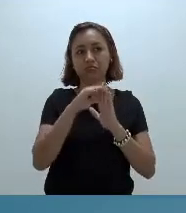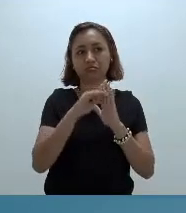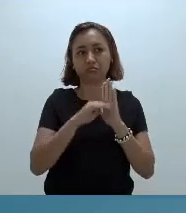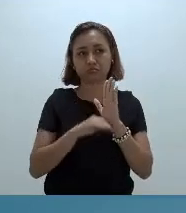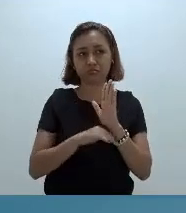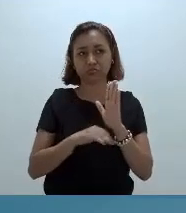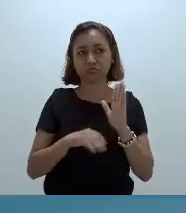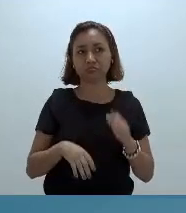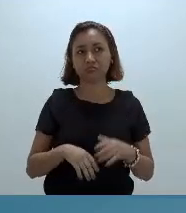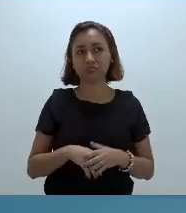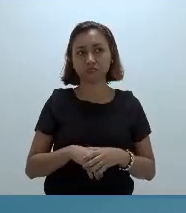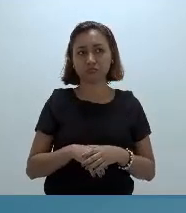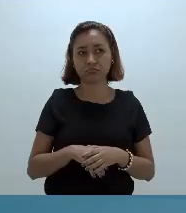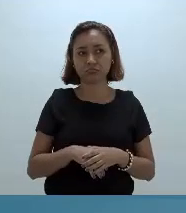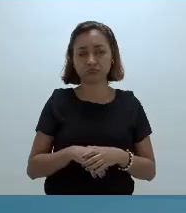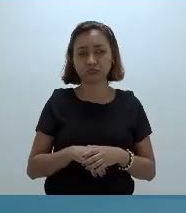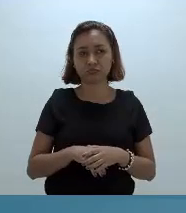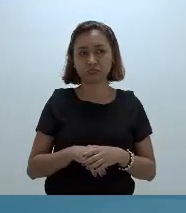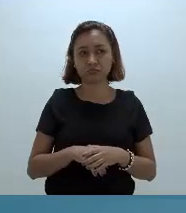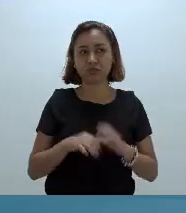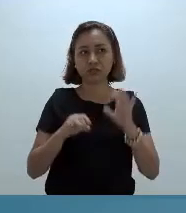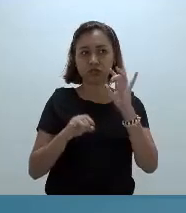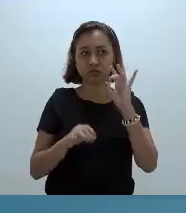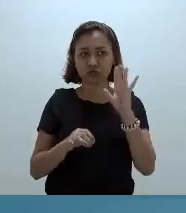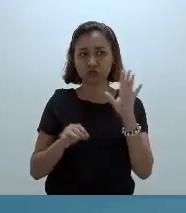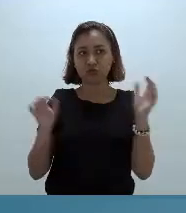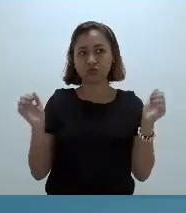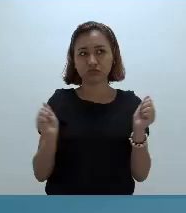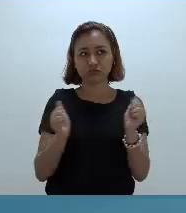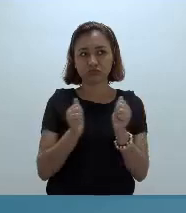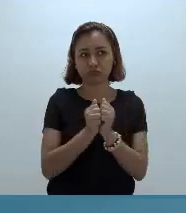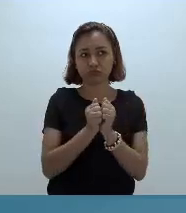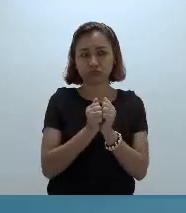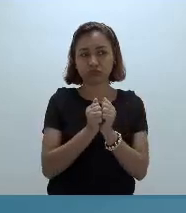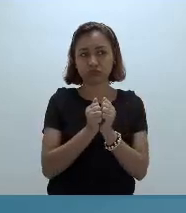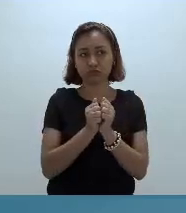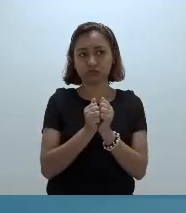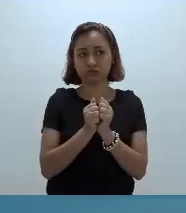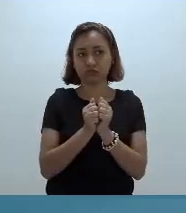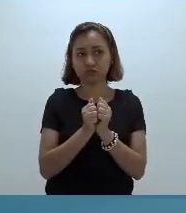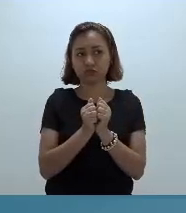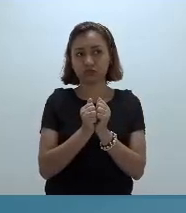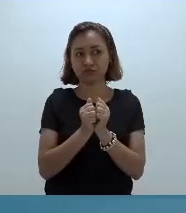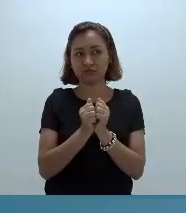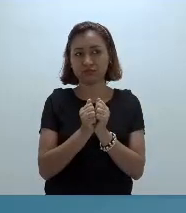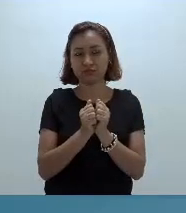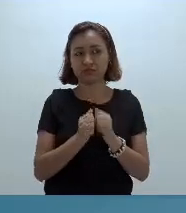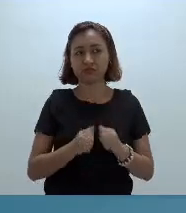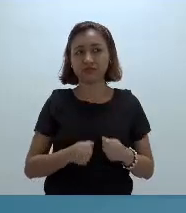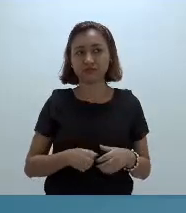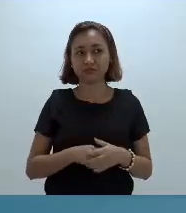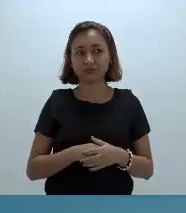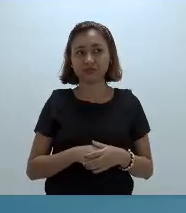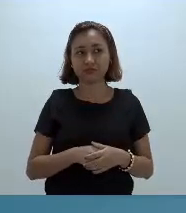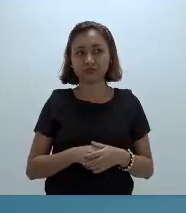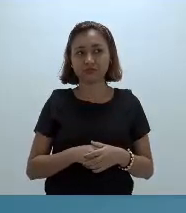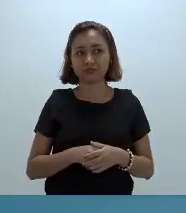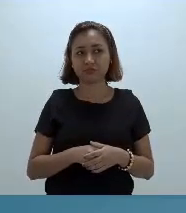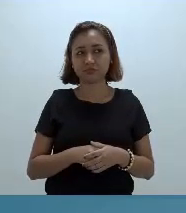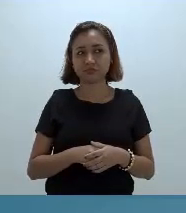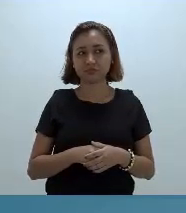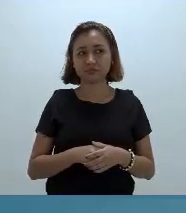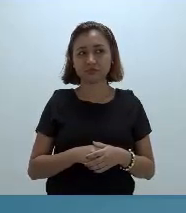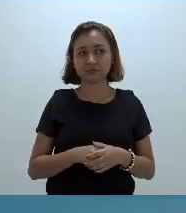honorários de contratistas que caem de acordo com a consequente extinção do procedimento executório. Cumpre ainda tudo